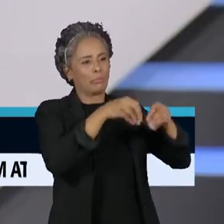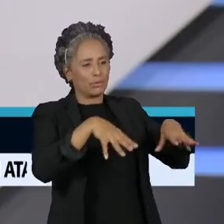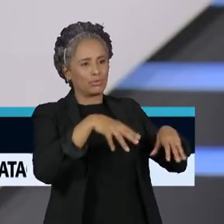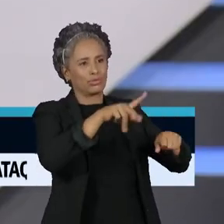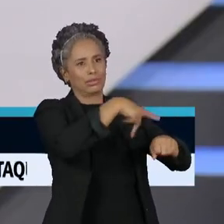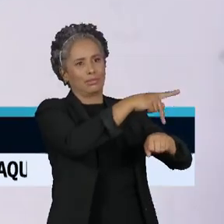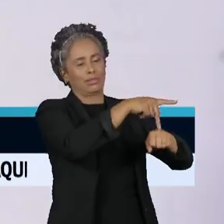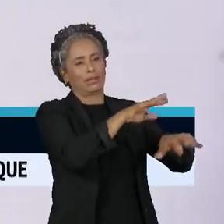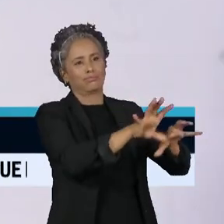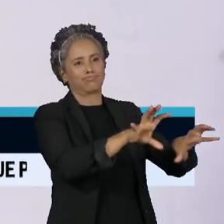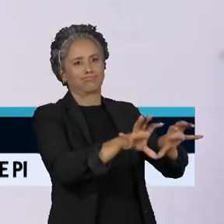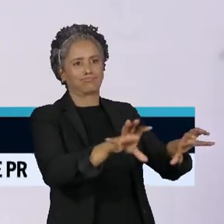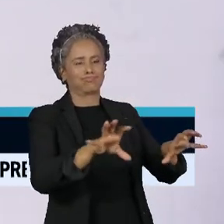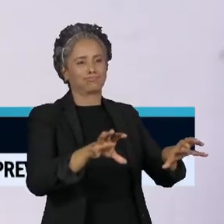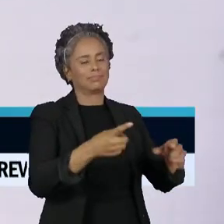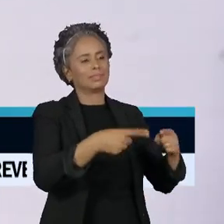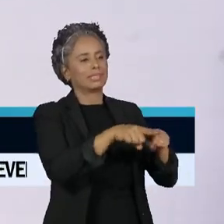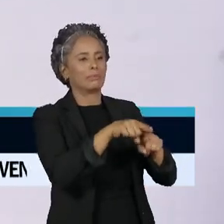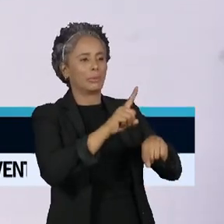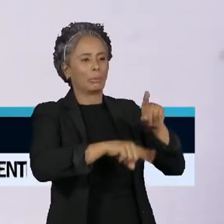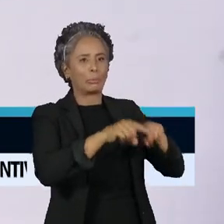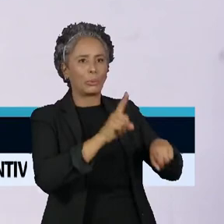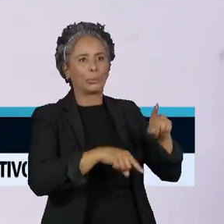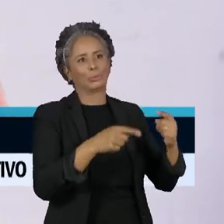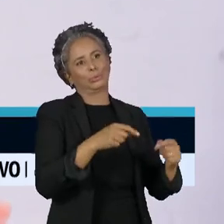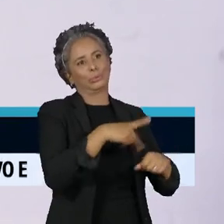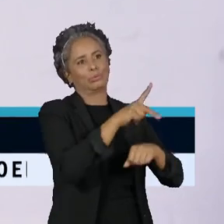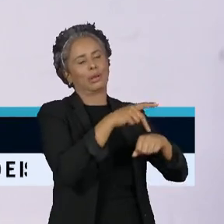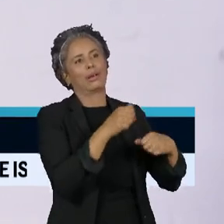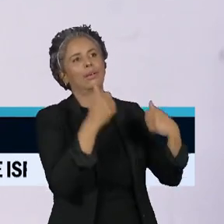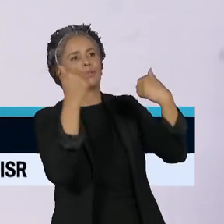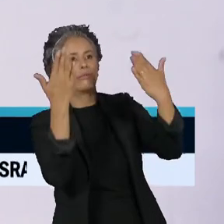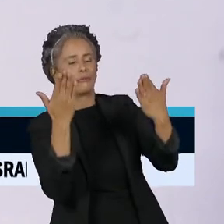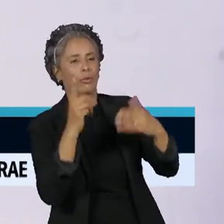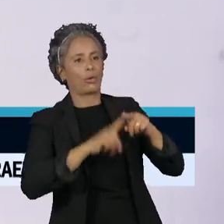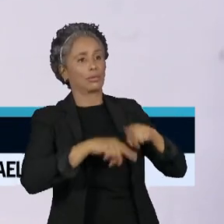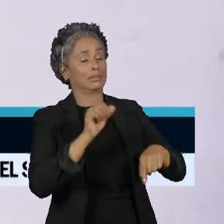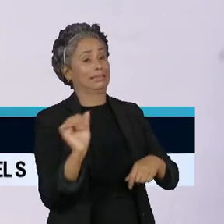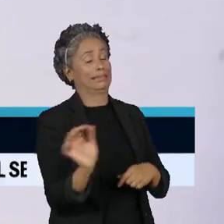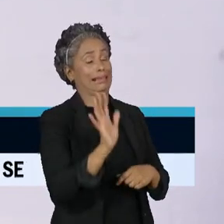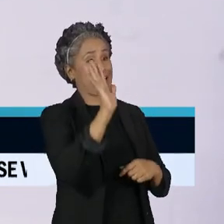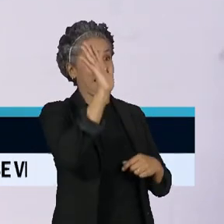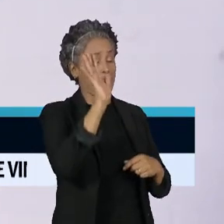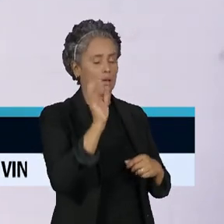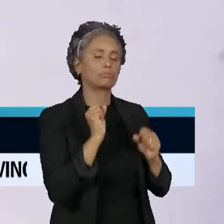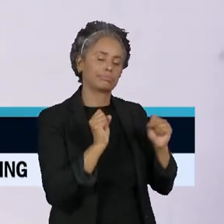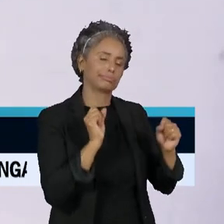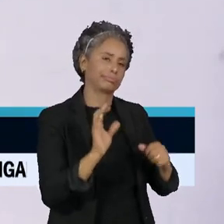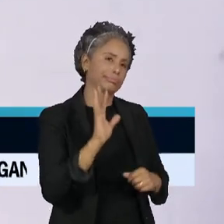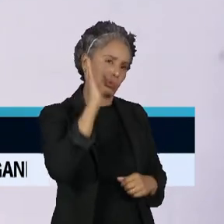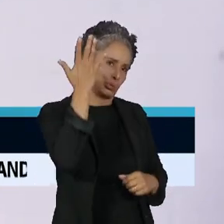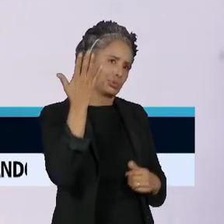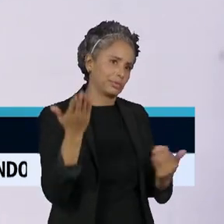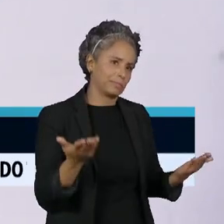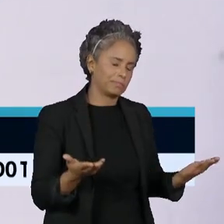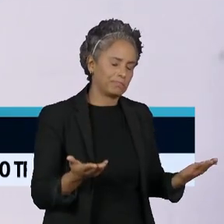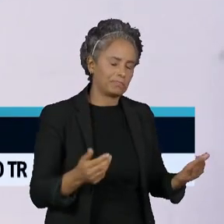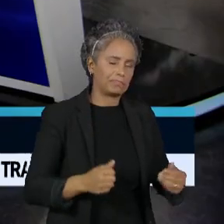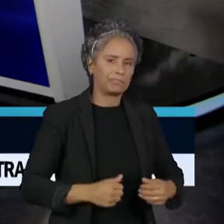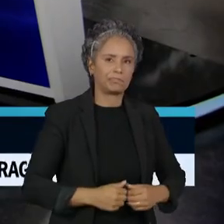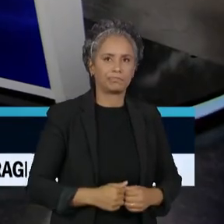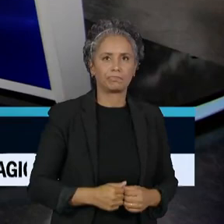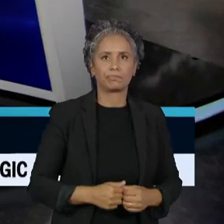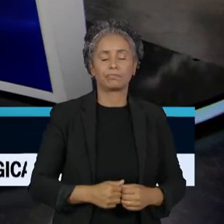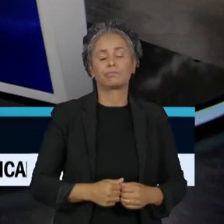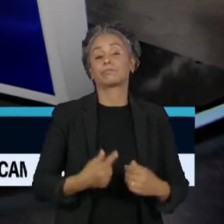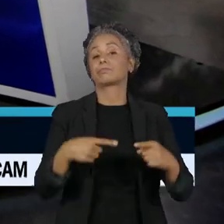encarecendo também os produtos que são importados e exportados. Esse é um dos elementos que podem acabar surgindo dessa situação. E lembrando que o